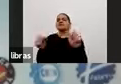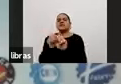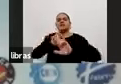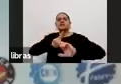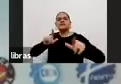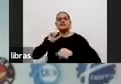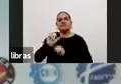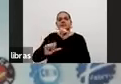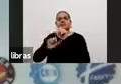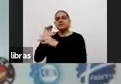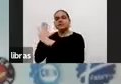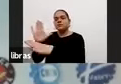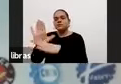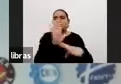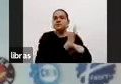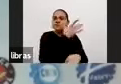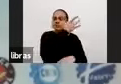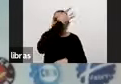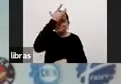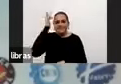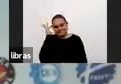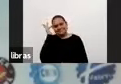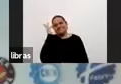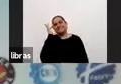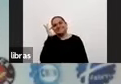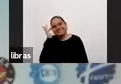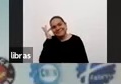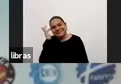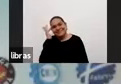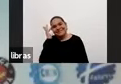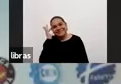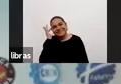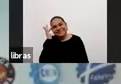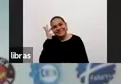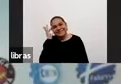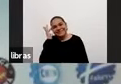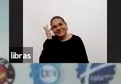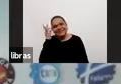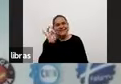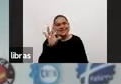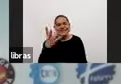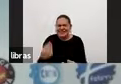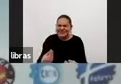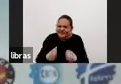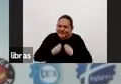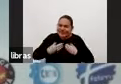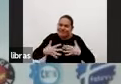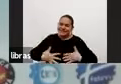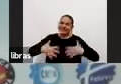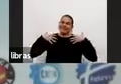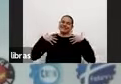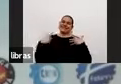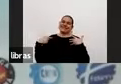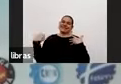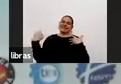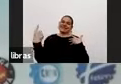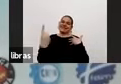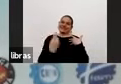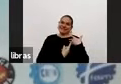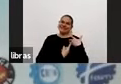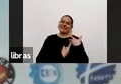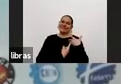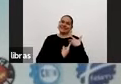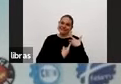na luta e de solidariedade. E só enchem a gente de orgulho, porque são metalúrgicos, né?